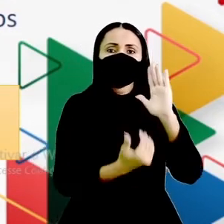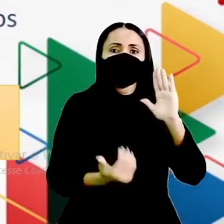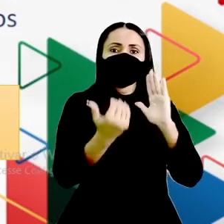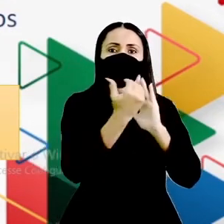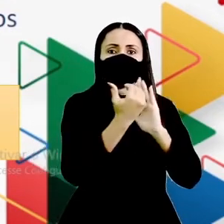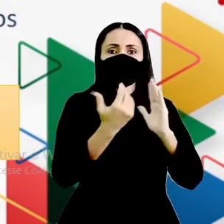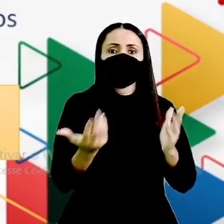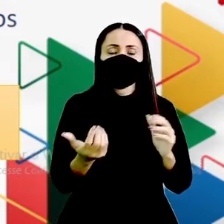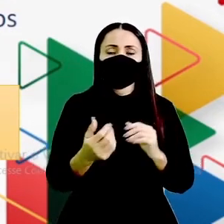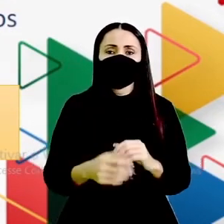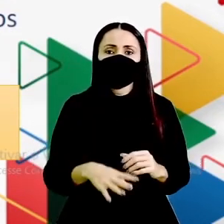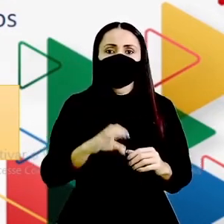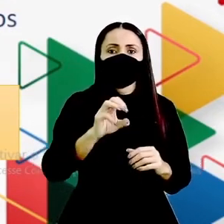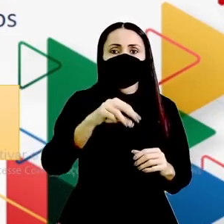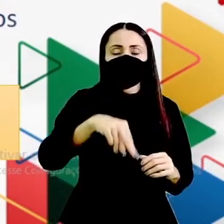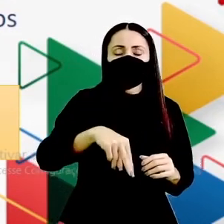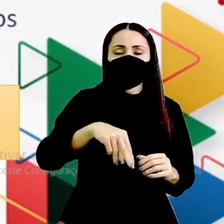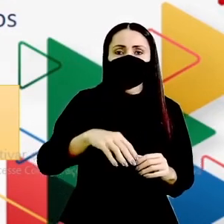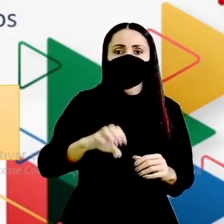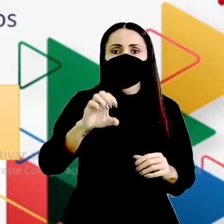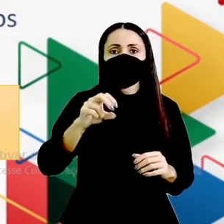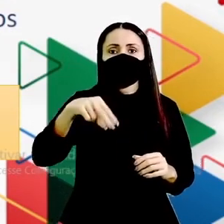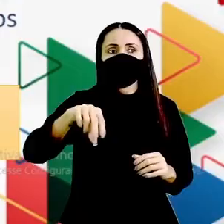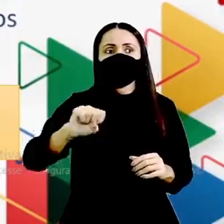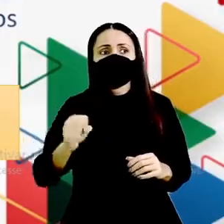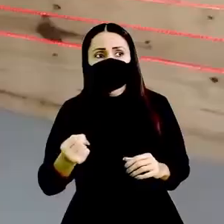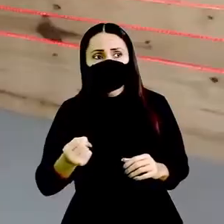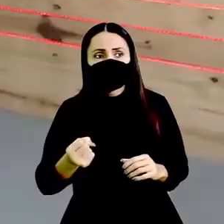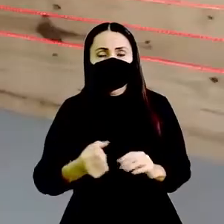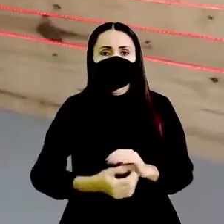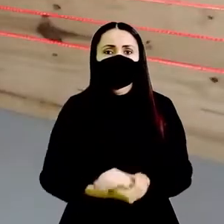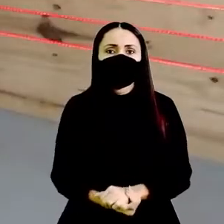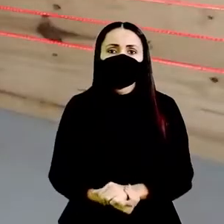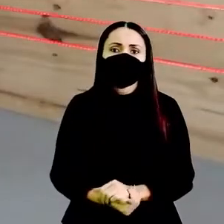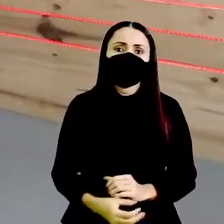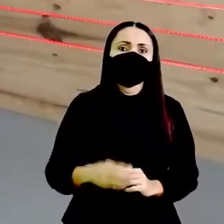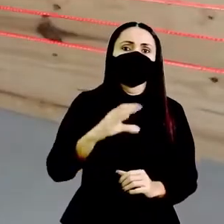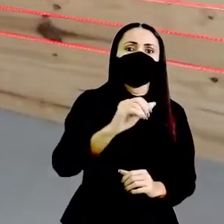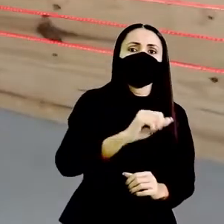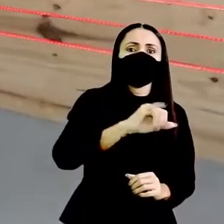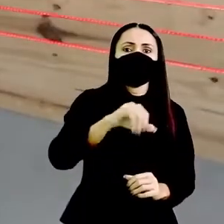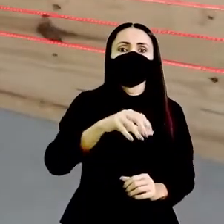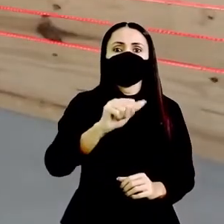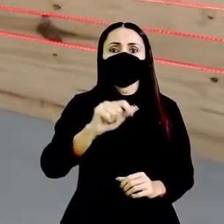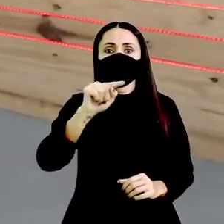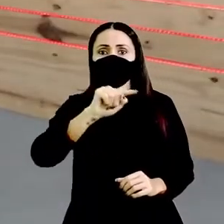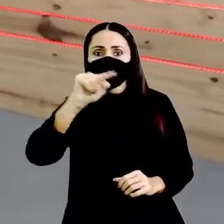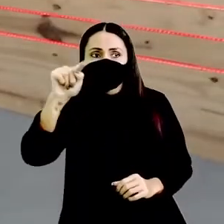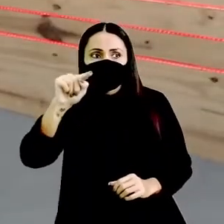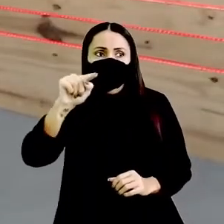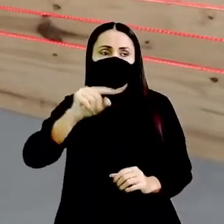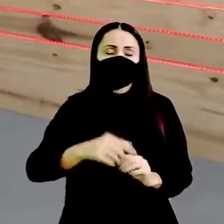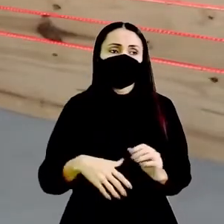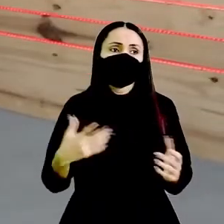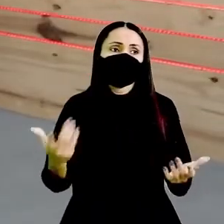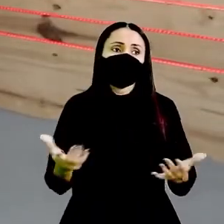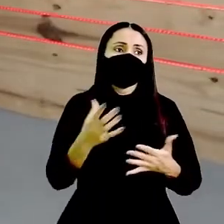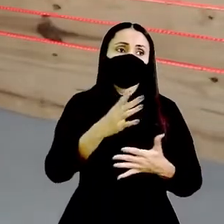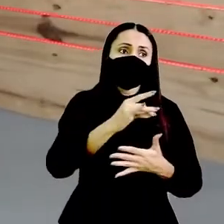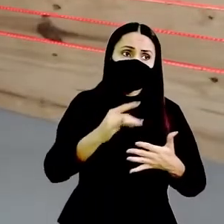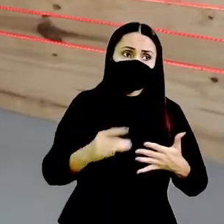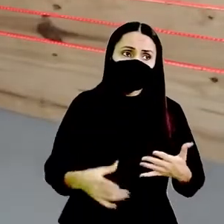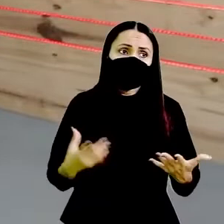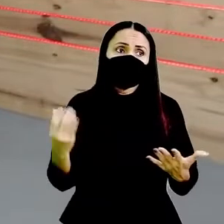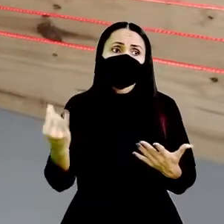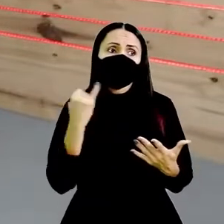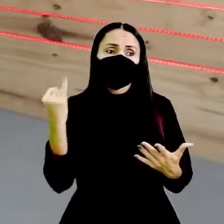ens. Isso. Muito cuidado com isso. Então, cajá. Atrás. E um detalhe também, minha gente, um detalhe muito importante.